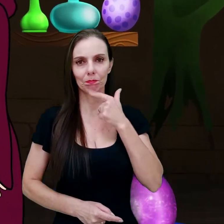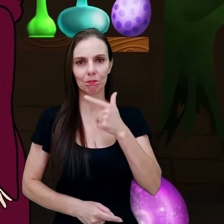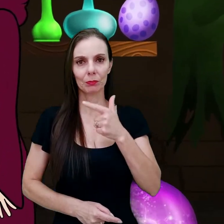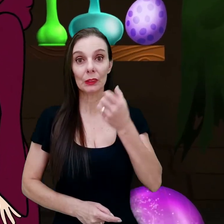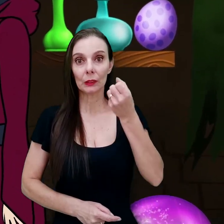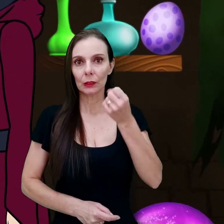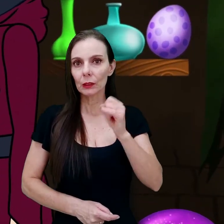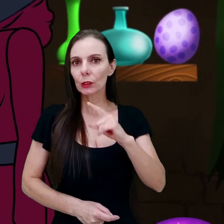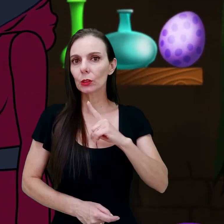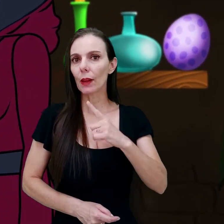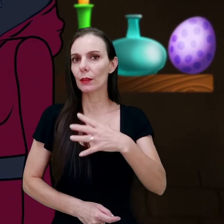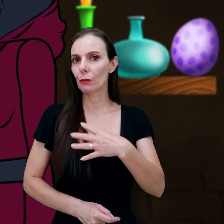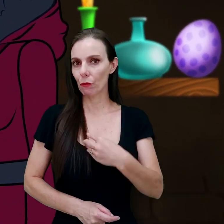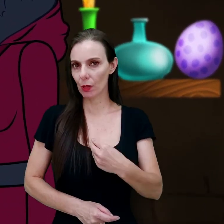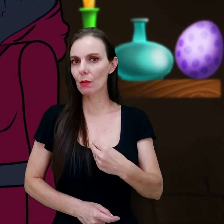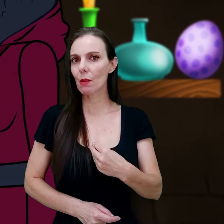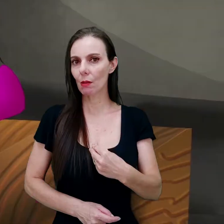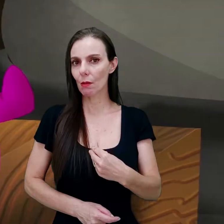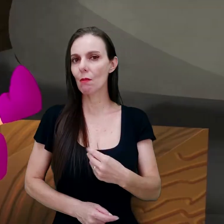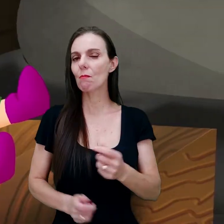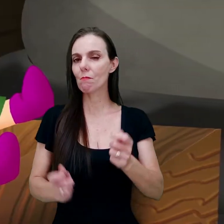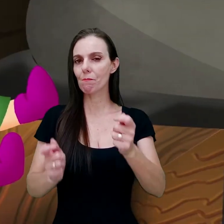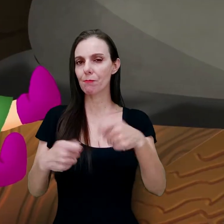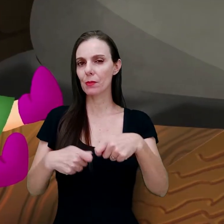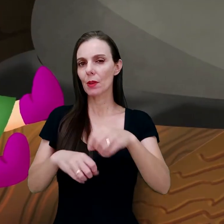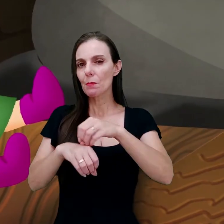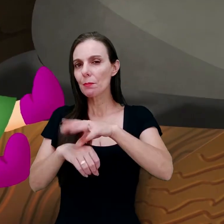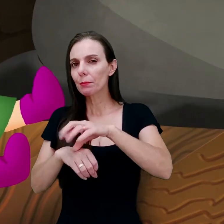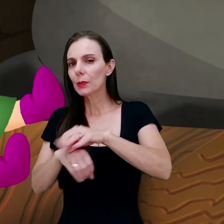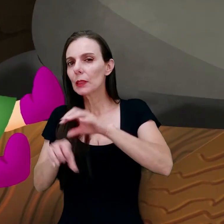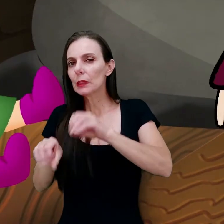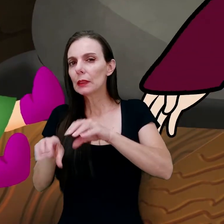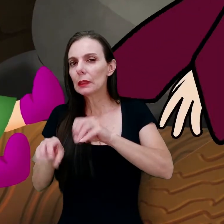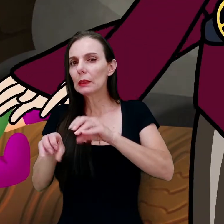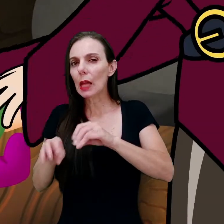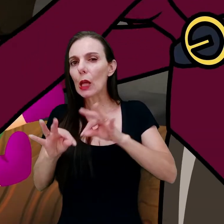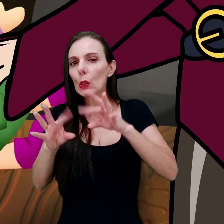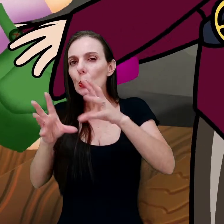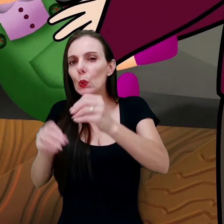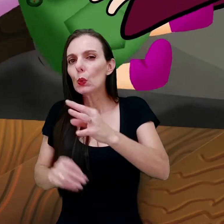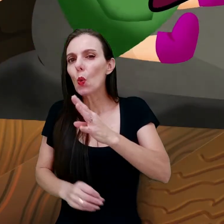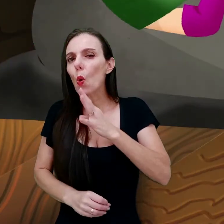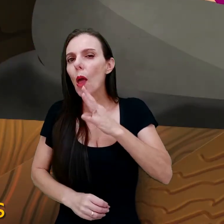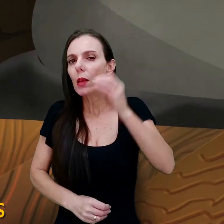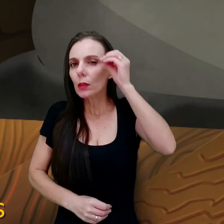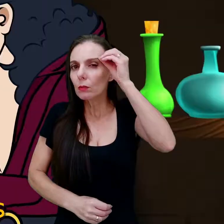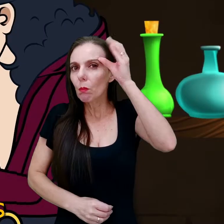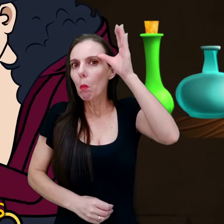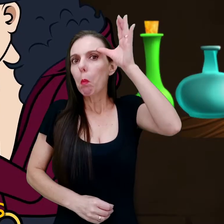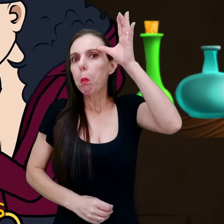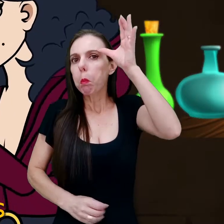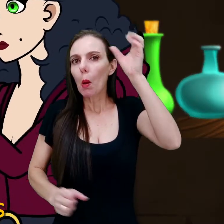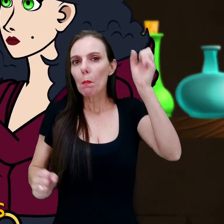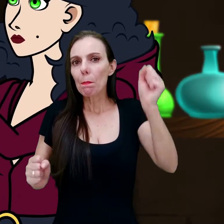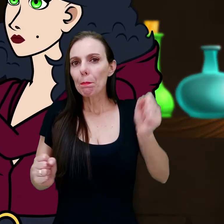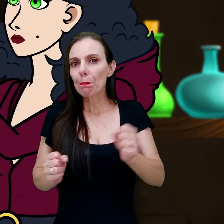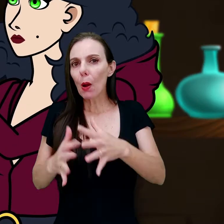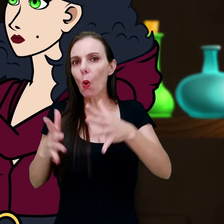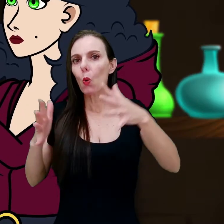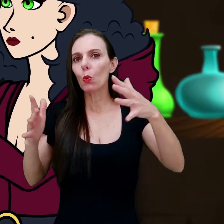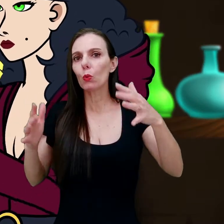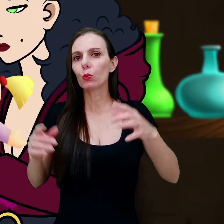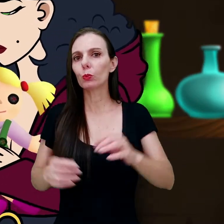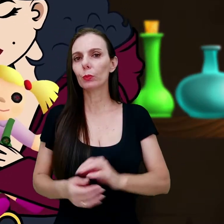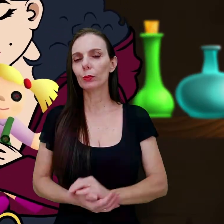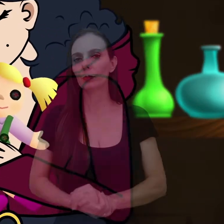não tinha tido filhos. No entanto, se ela tivesse um, seria capaz de transmitir seus profundos segredos e